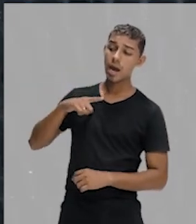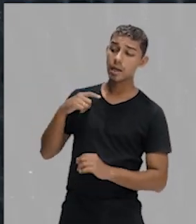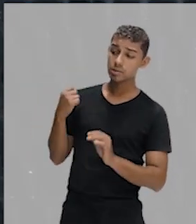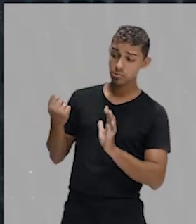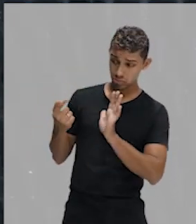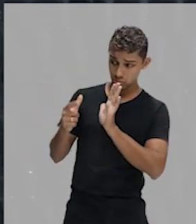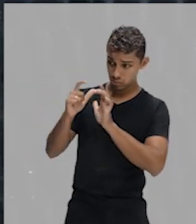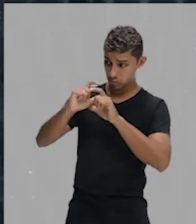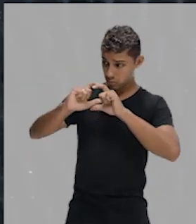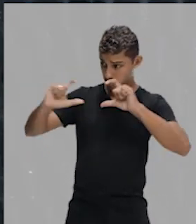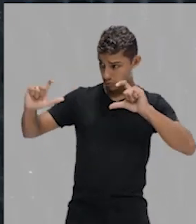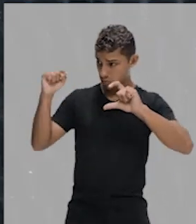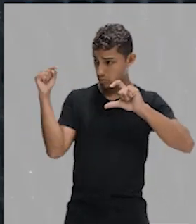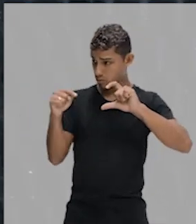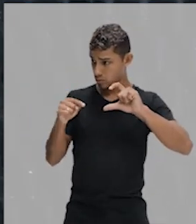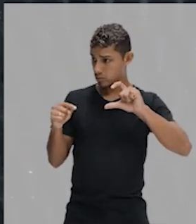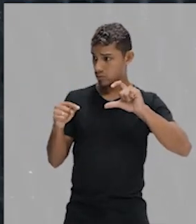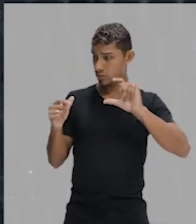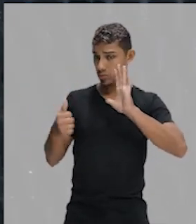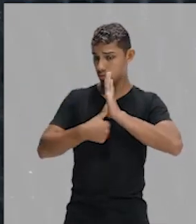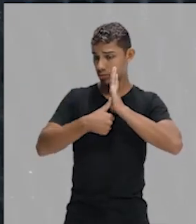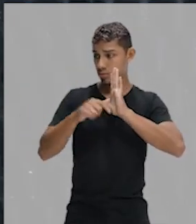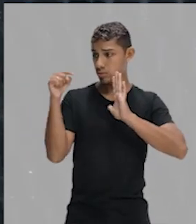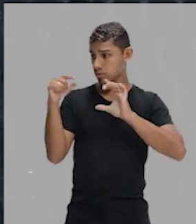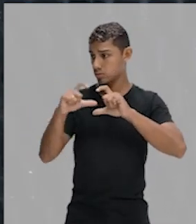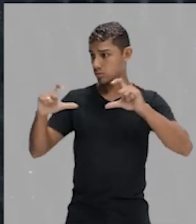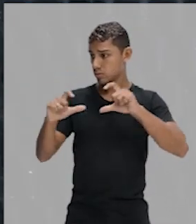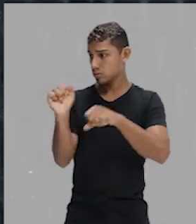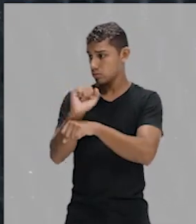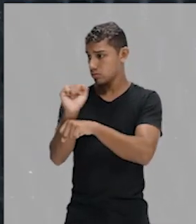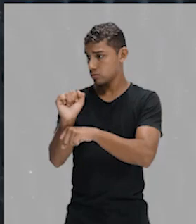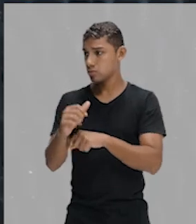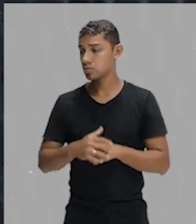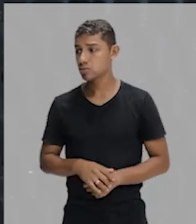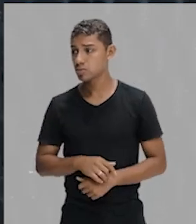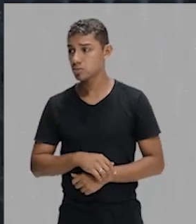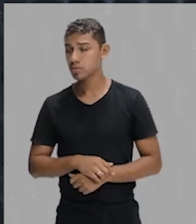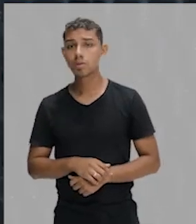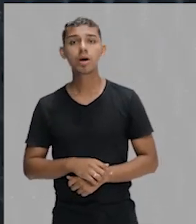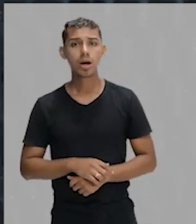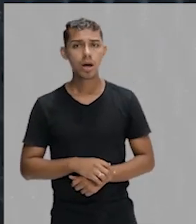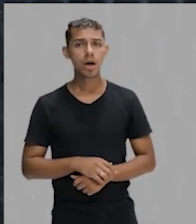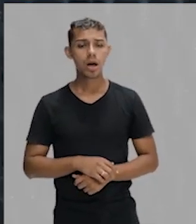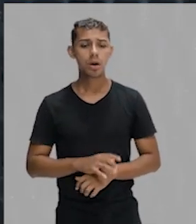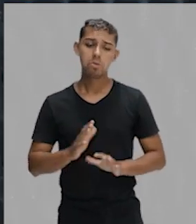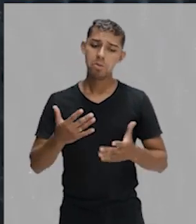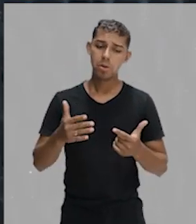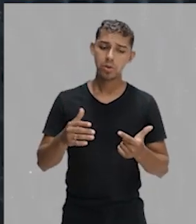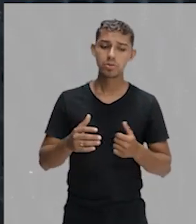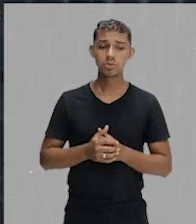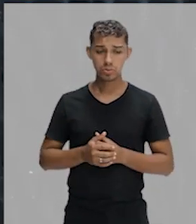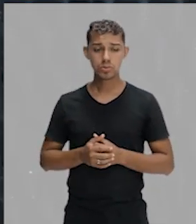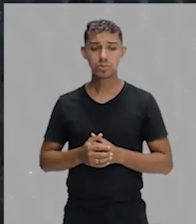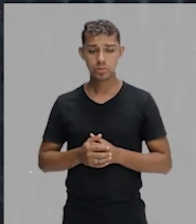habilitação. No total, 35,6% responderam que sim. E olha só,